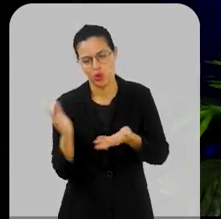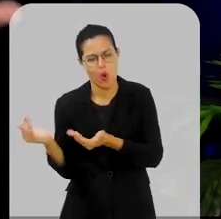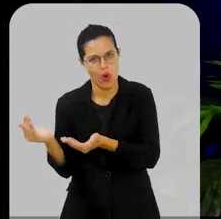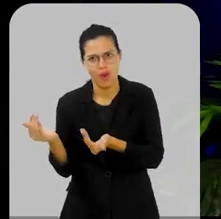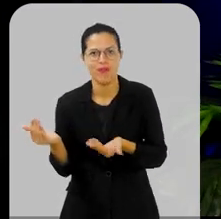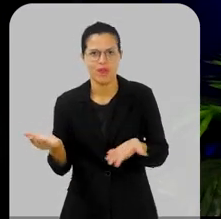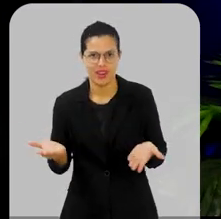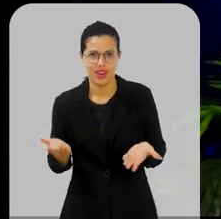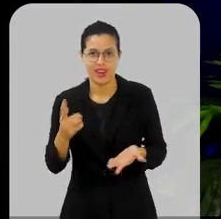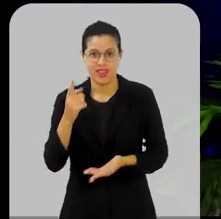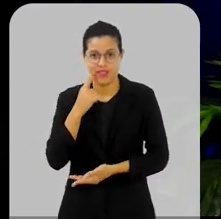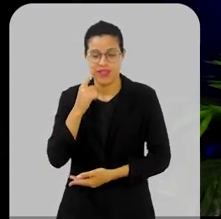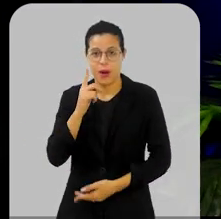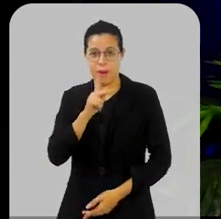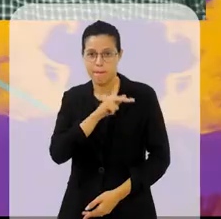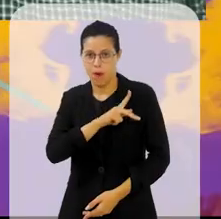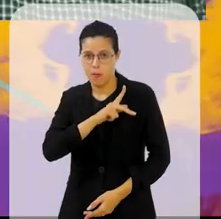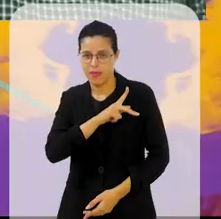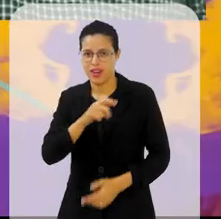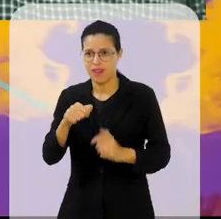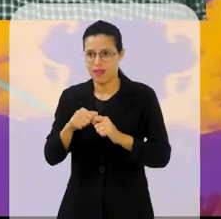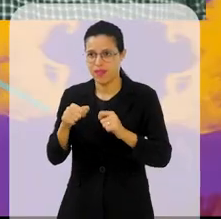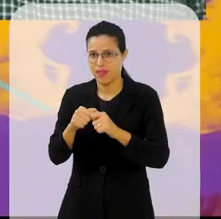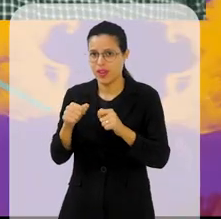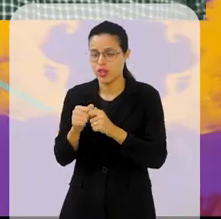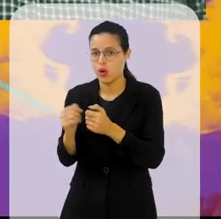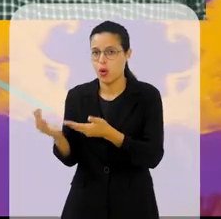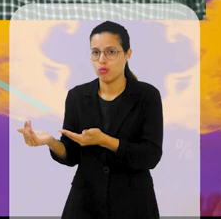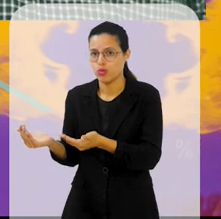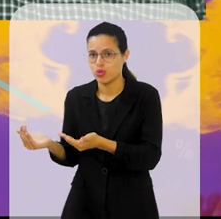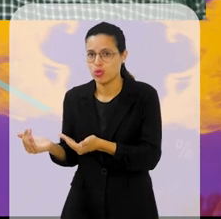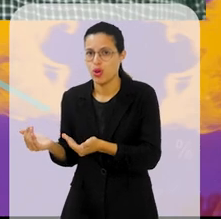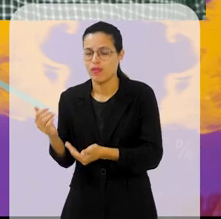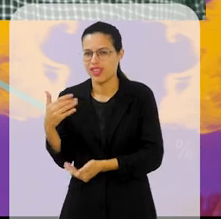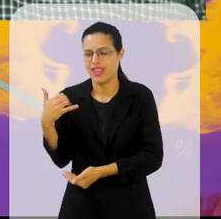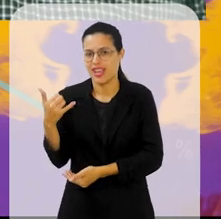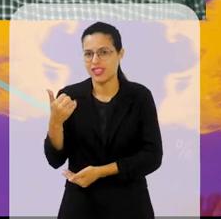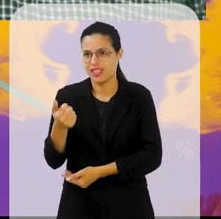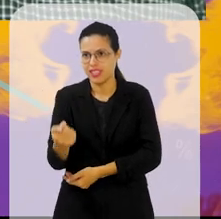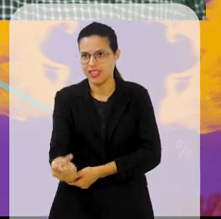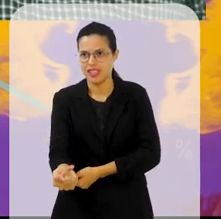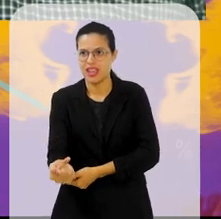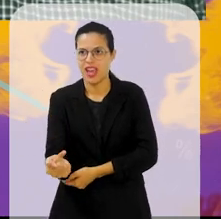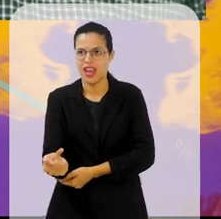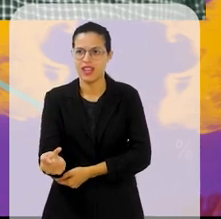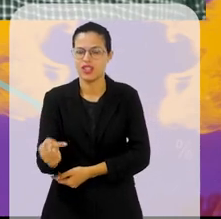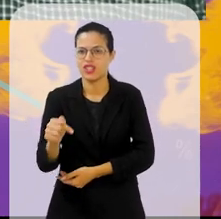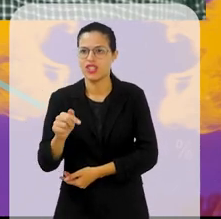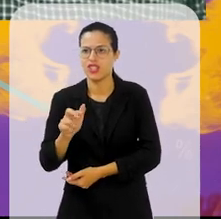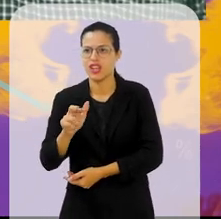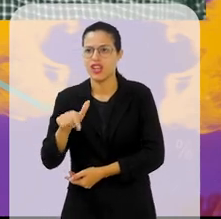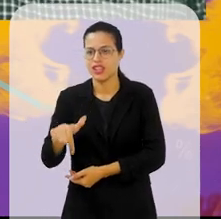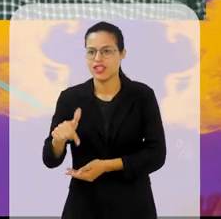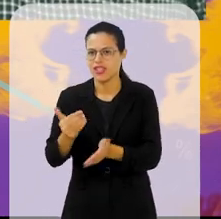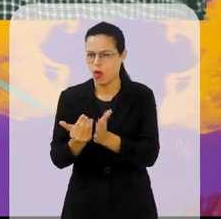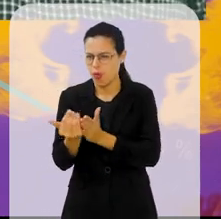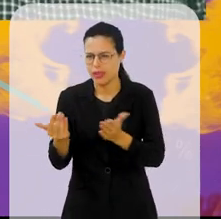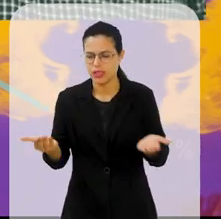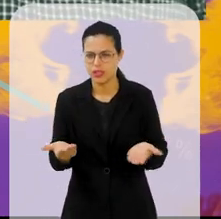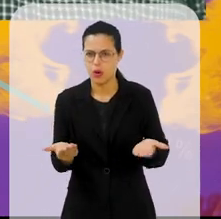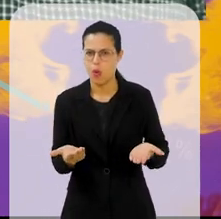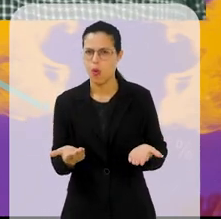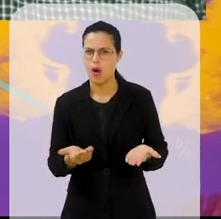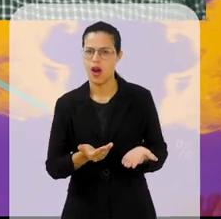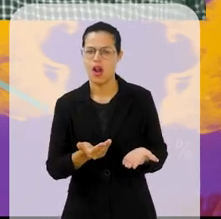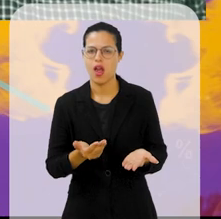Palmeiras acabou de fazer para um jovem de 17 anos. Não é o que já está no Real Madrid, não. O que está se anunciando